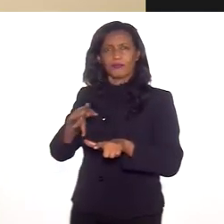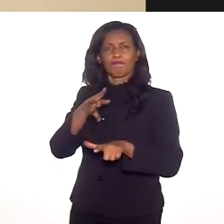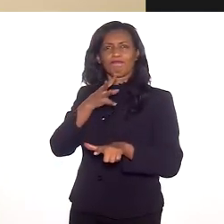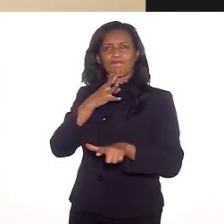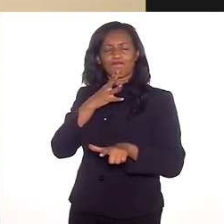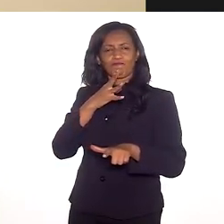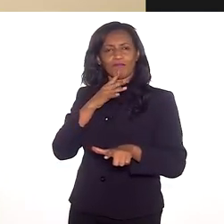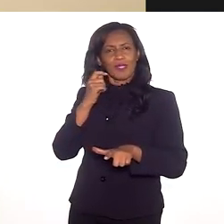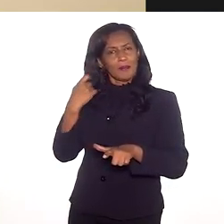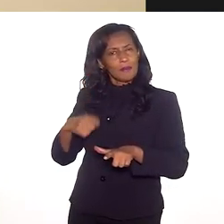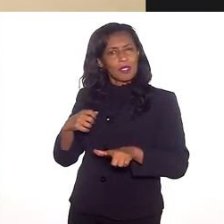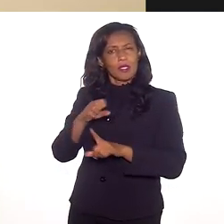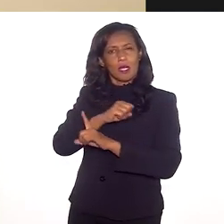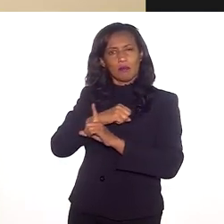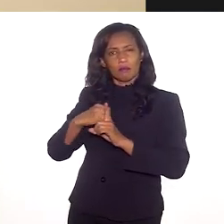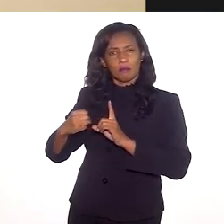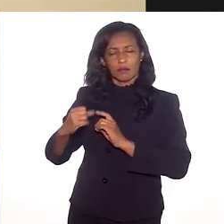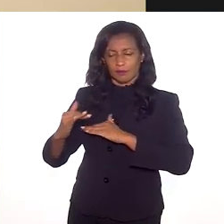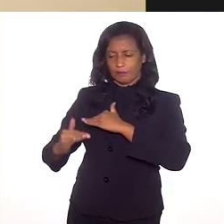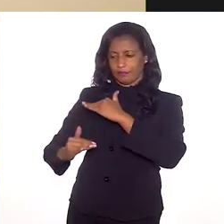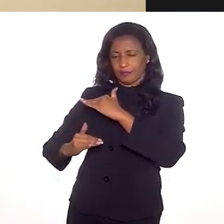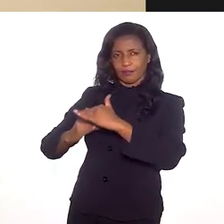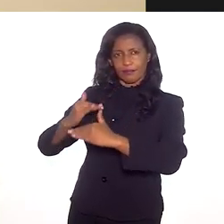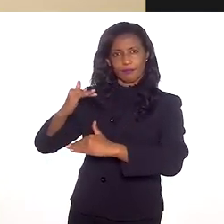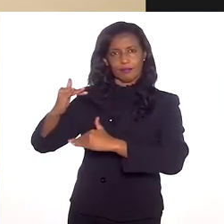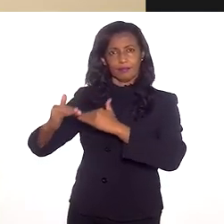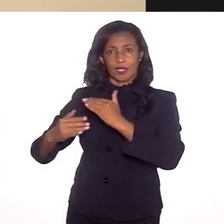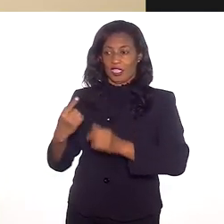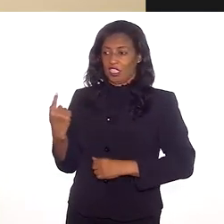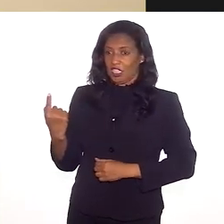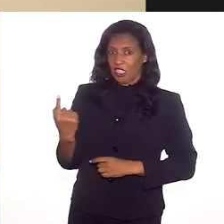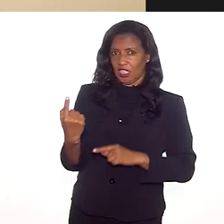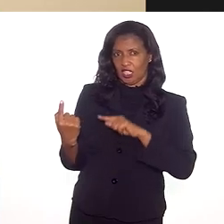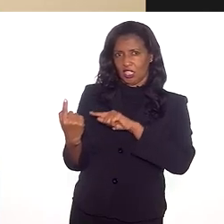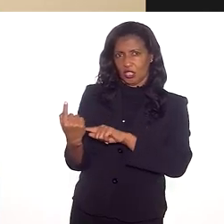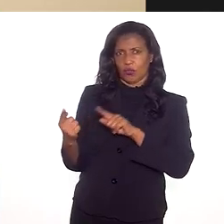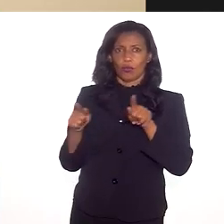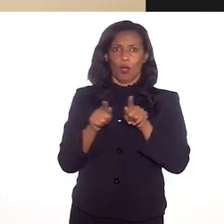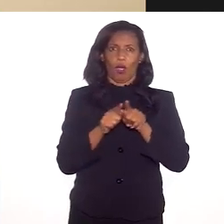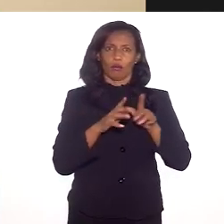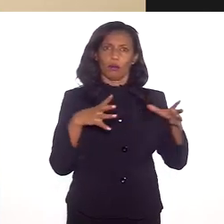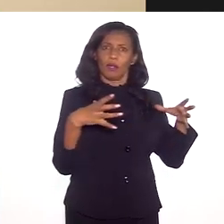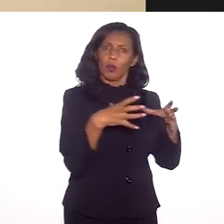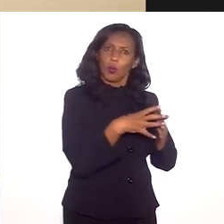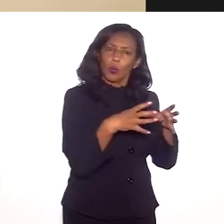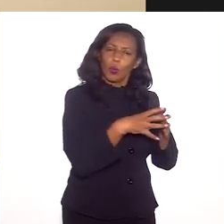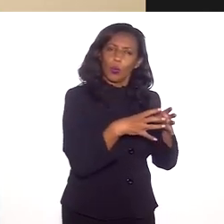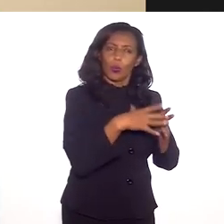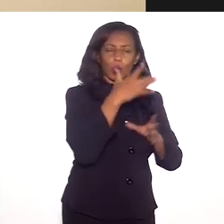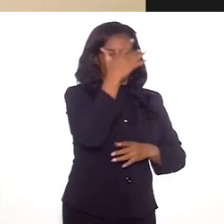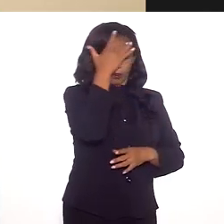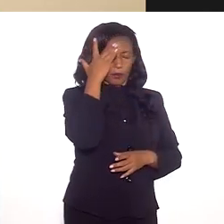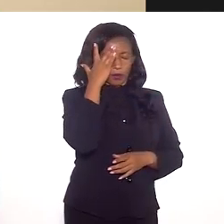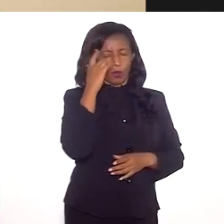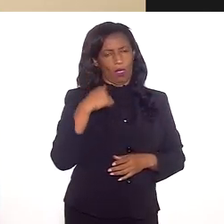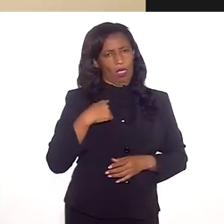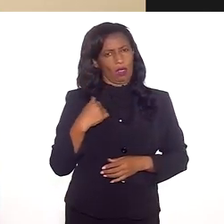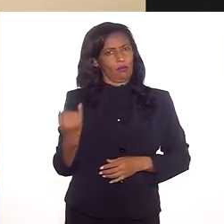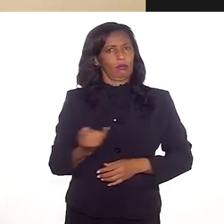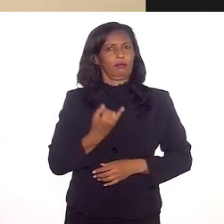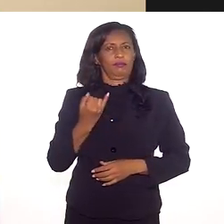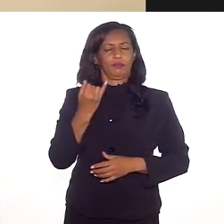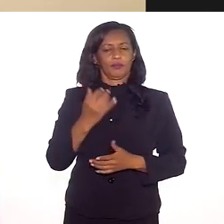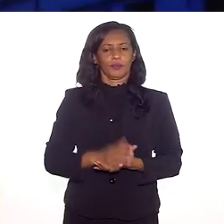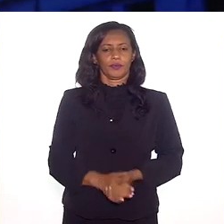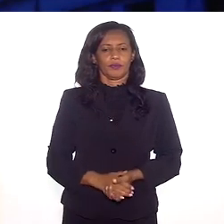ele é indissociável do crescimento individual e coletivo de uma sociedade. Então, acho que esse é o nosso